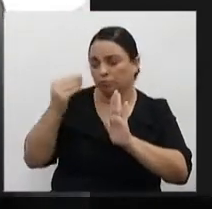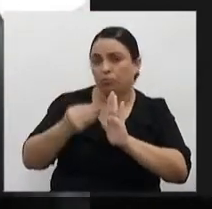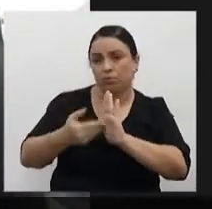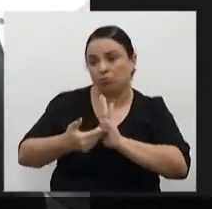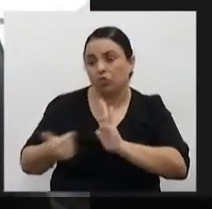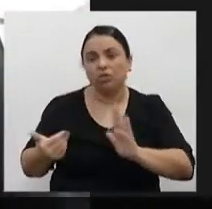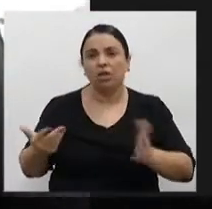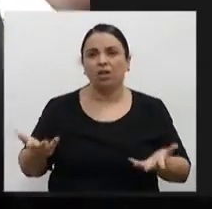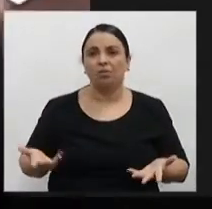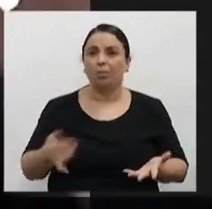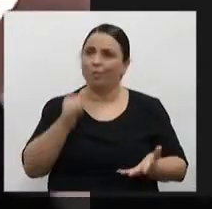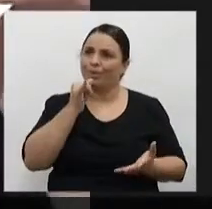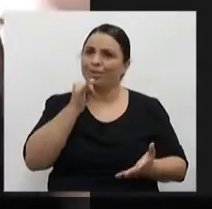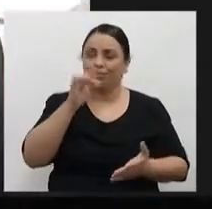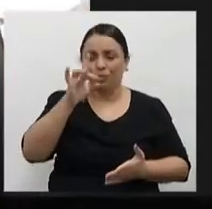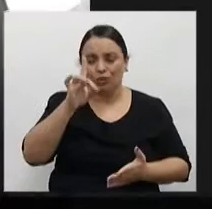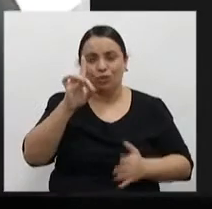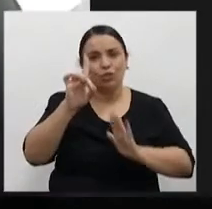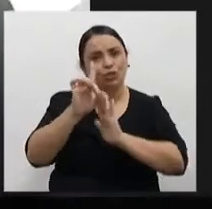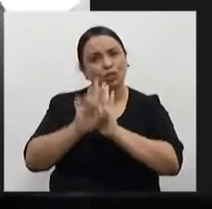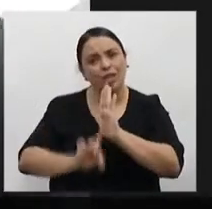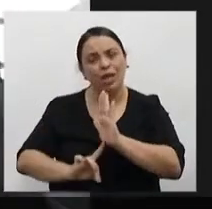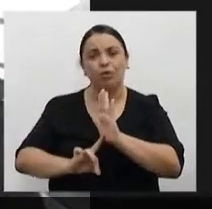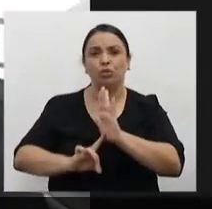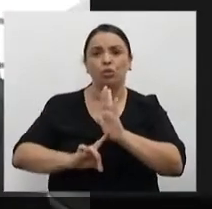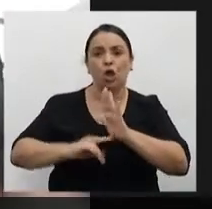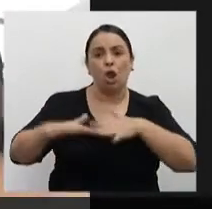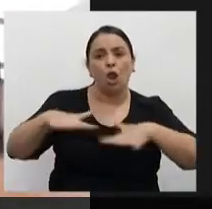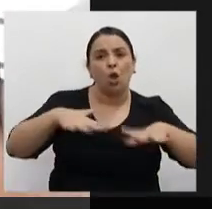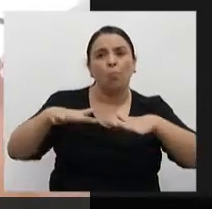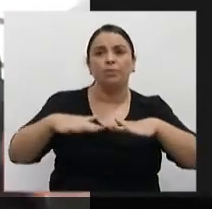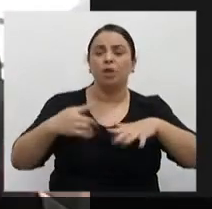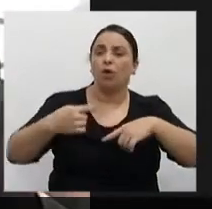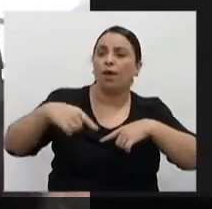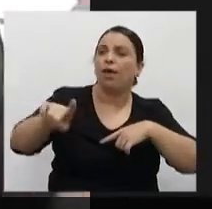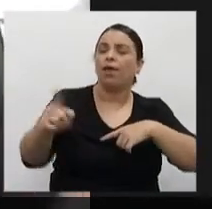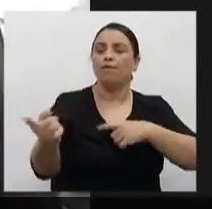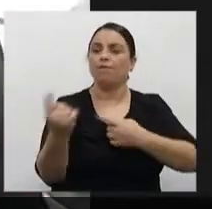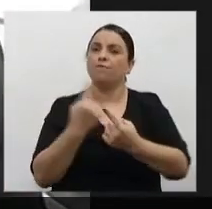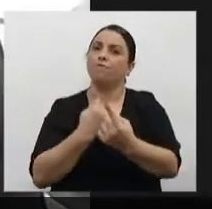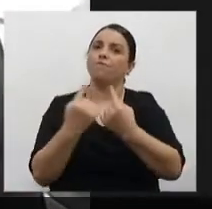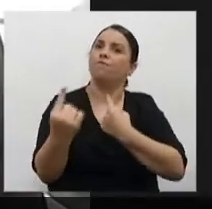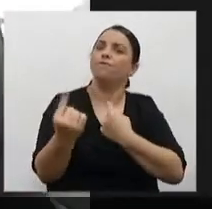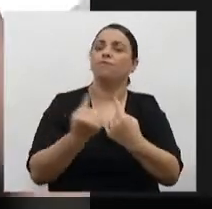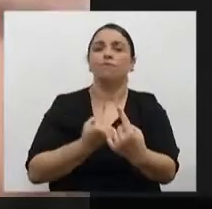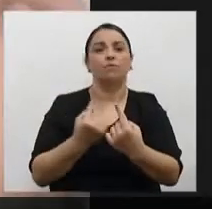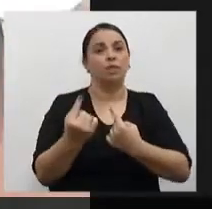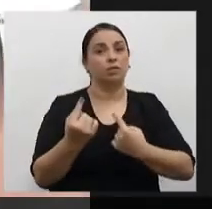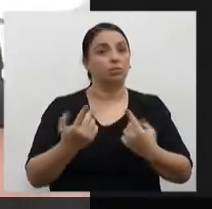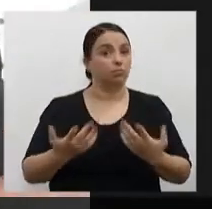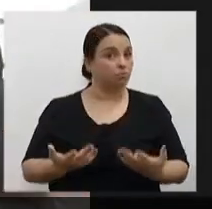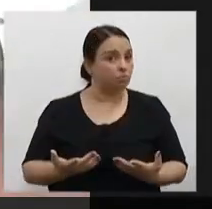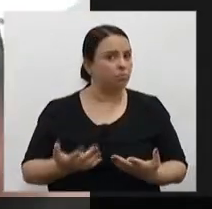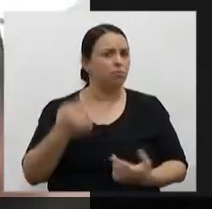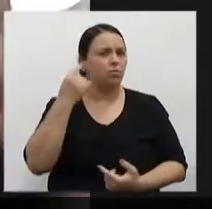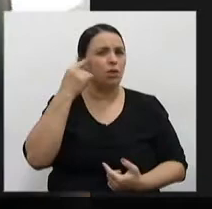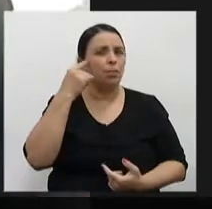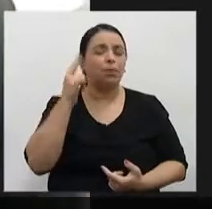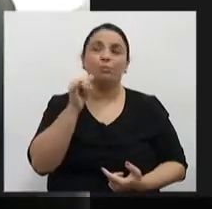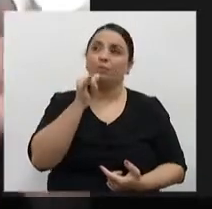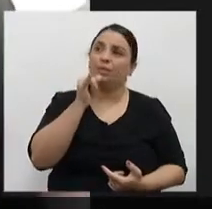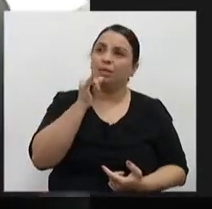locomoção, de direito de ir e vir. E assim, que eu acho? Fica difícil até para os